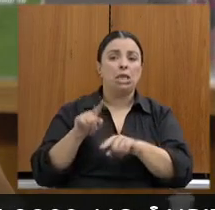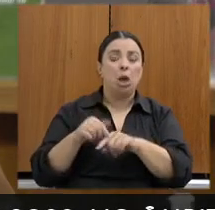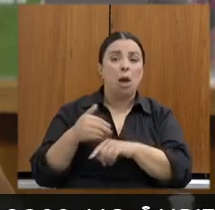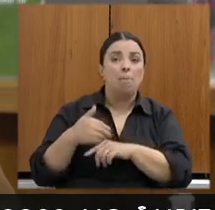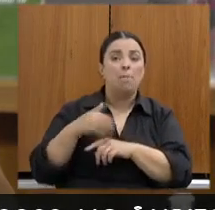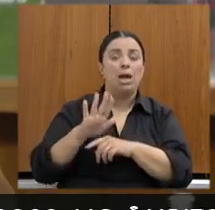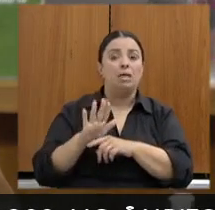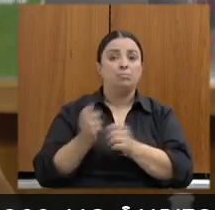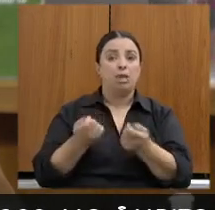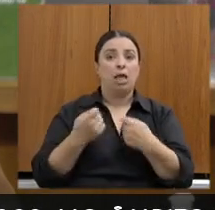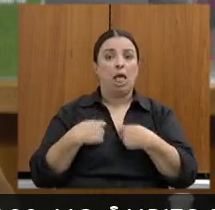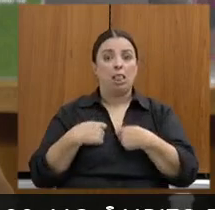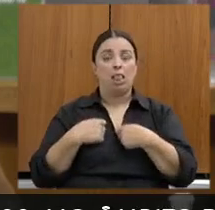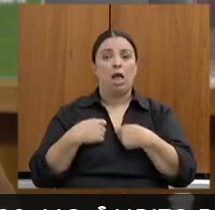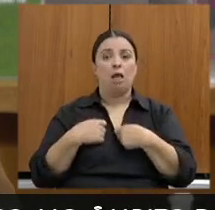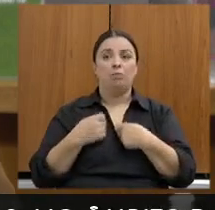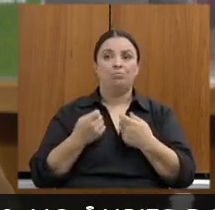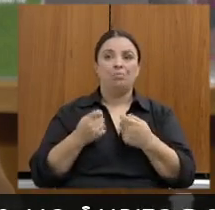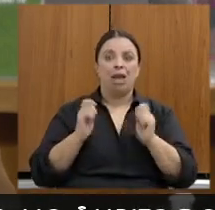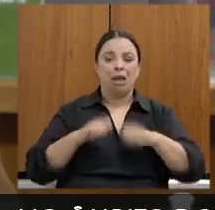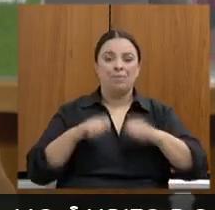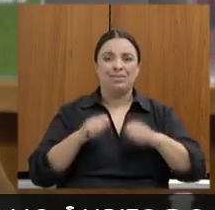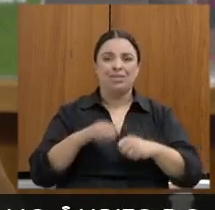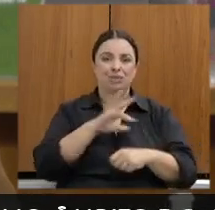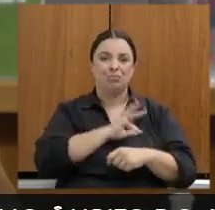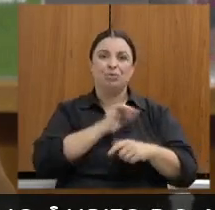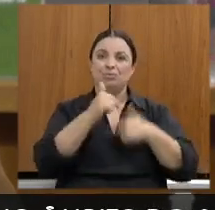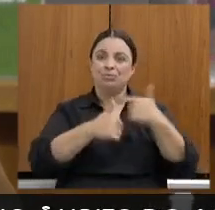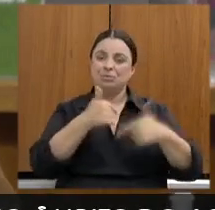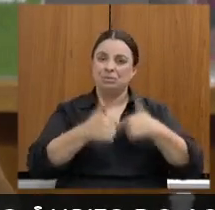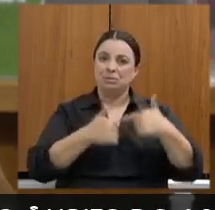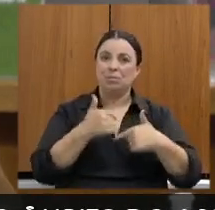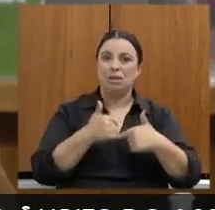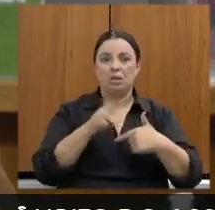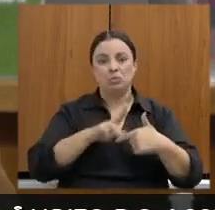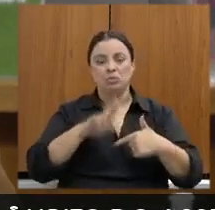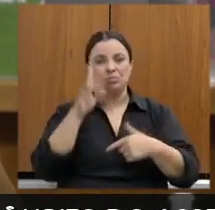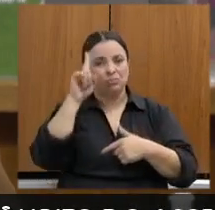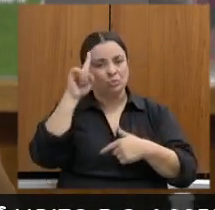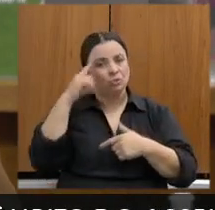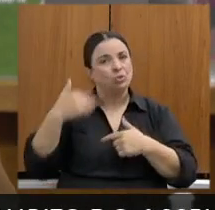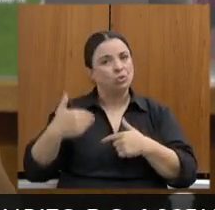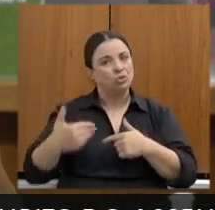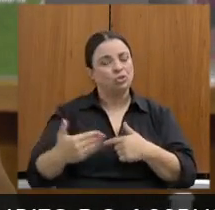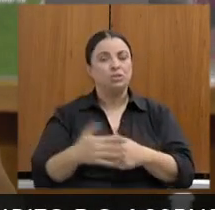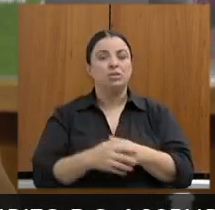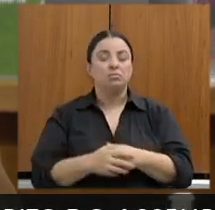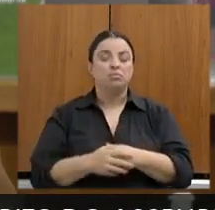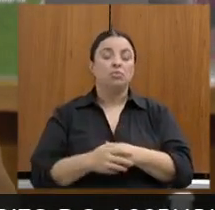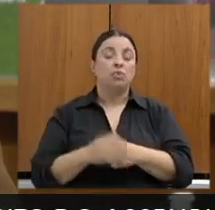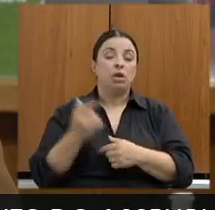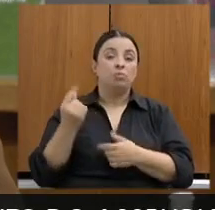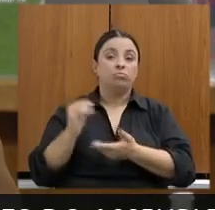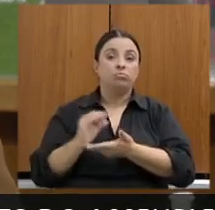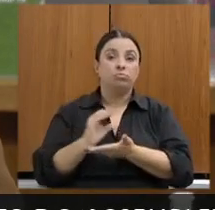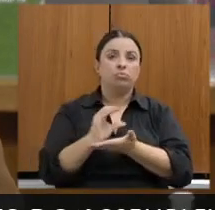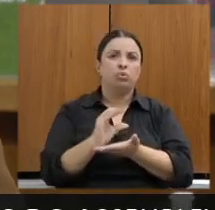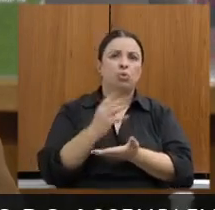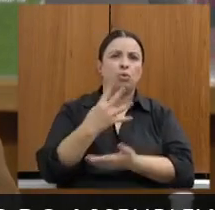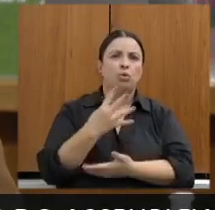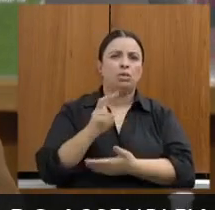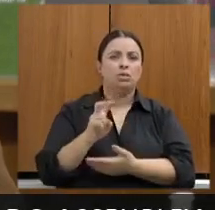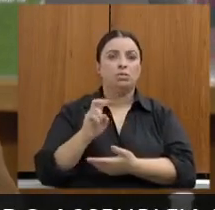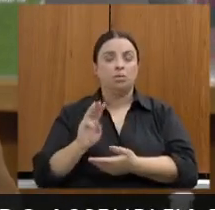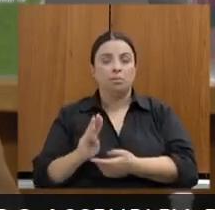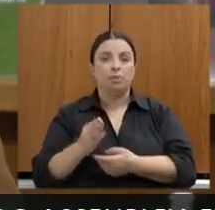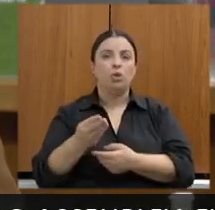para o policial fazer a sua intervenção no dia a dia foi investido então dez pontos cinco milhões quando das diversas fontes e depois